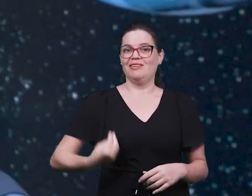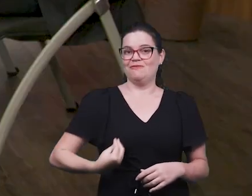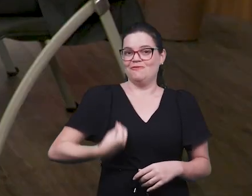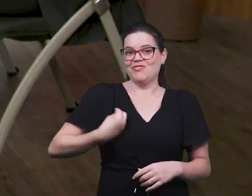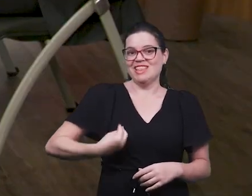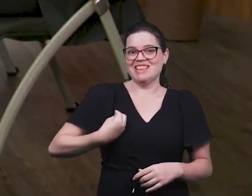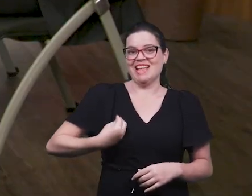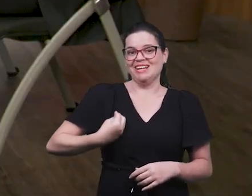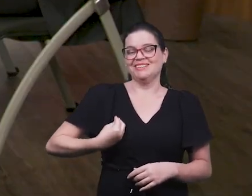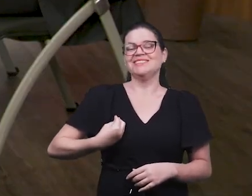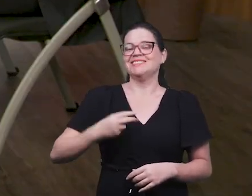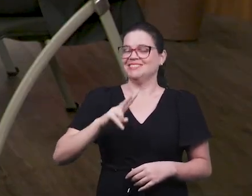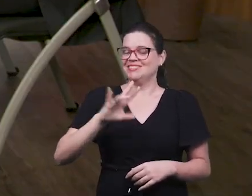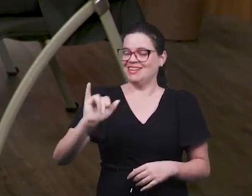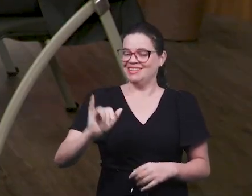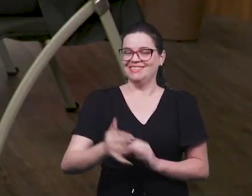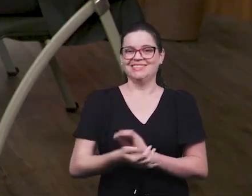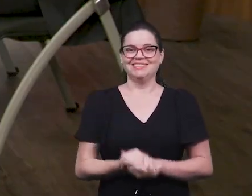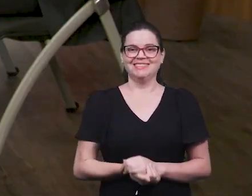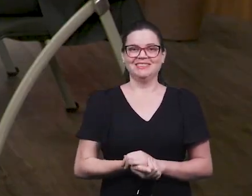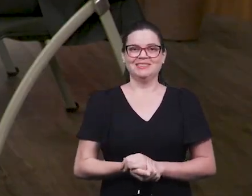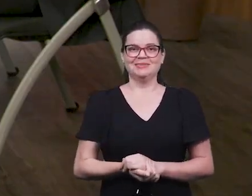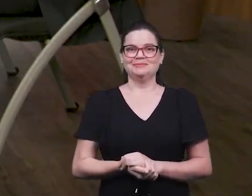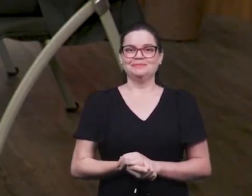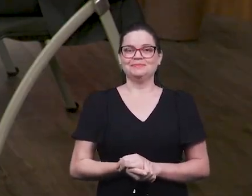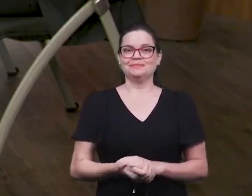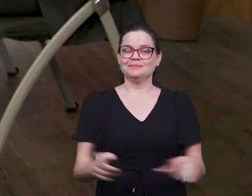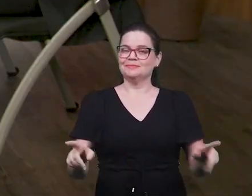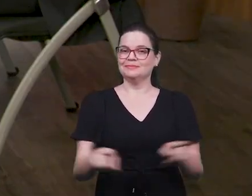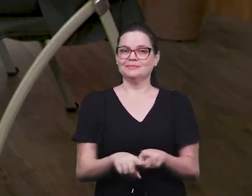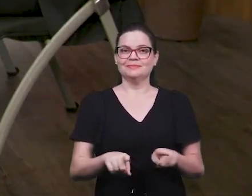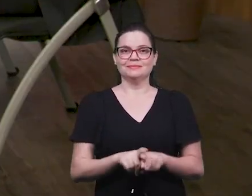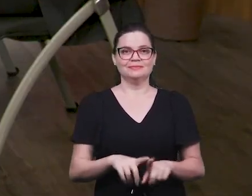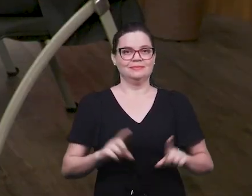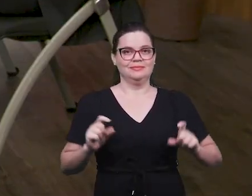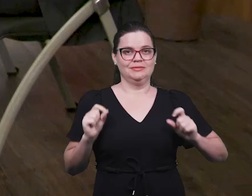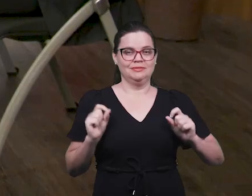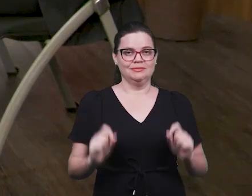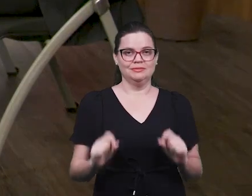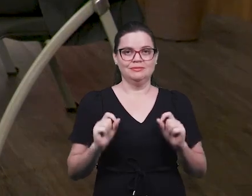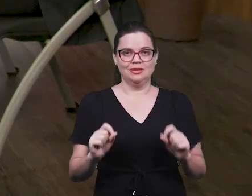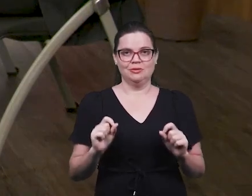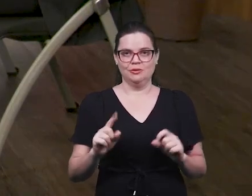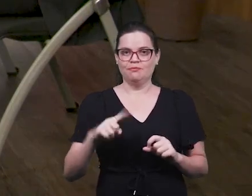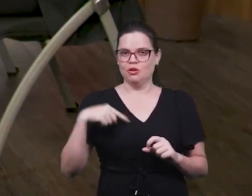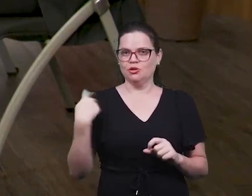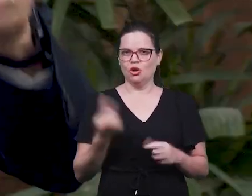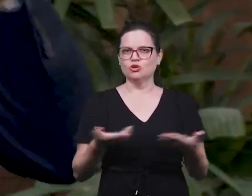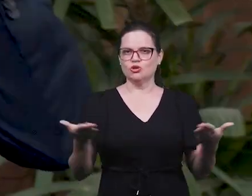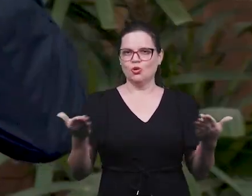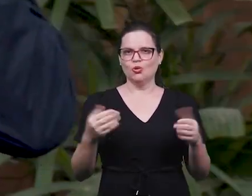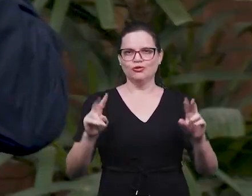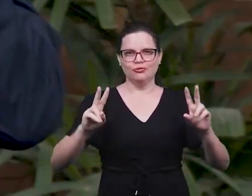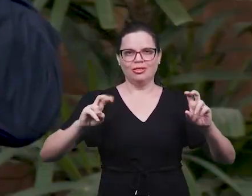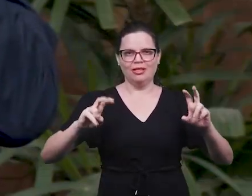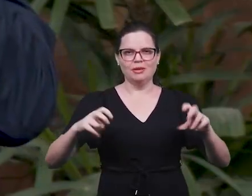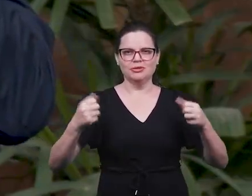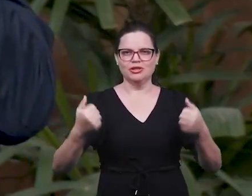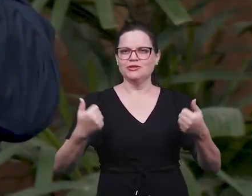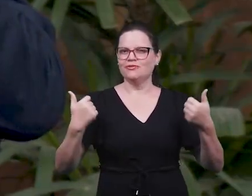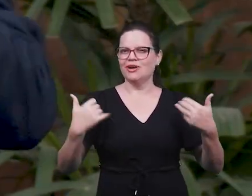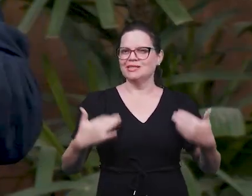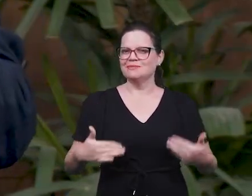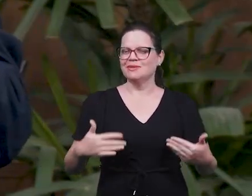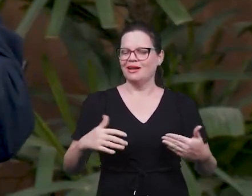viva. Até porque não é suficiente, e nós vamos falar hoje sobre isso, não